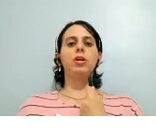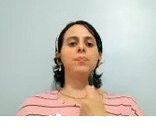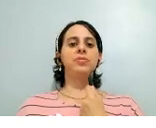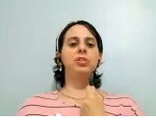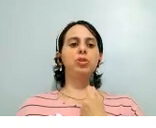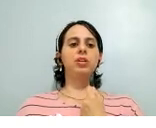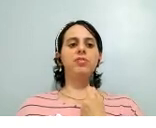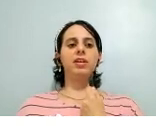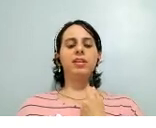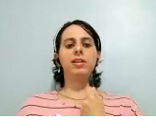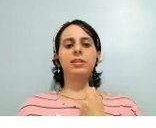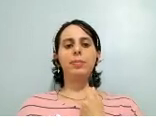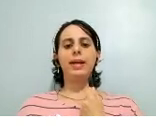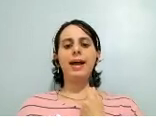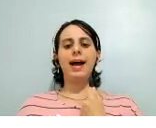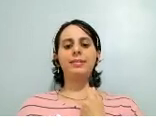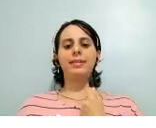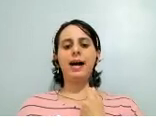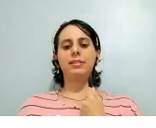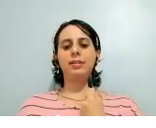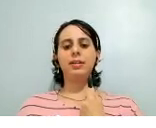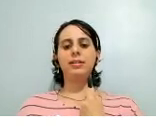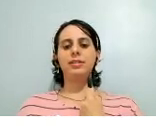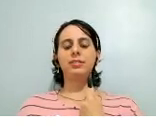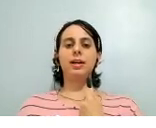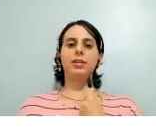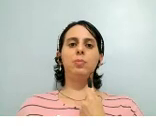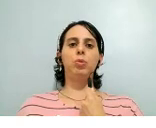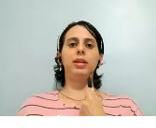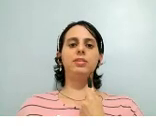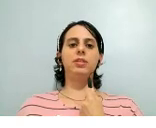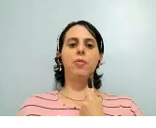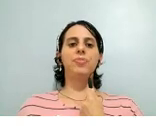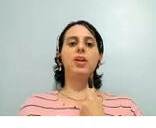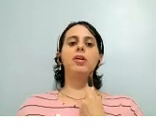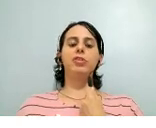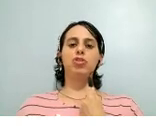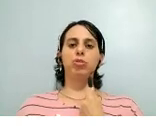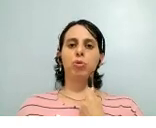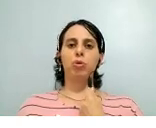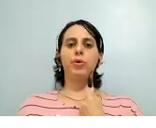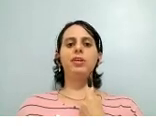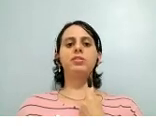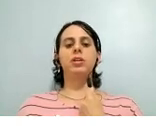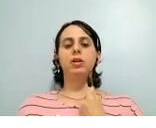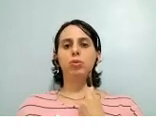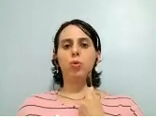22/4/2020. Então, vocês vão escrever aqui na letra B a data que está aqui da publicação.